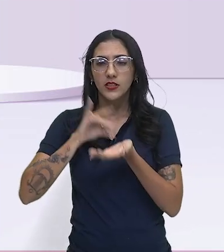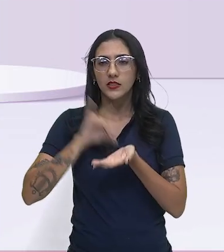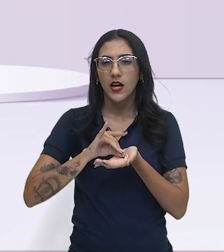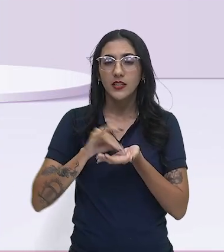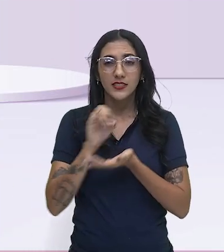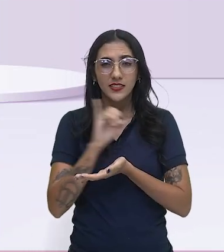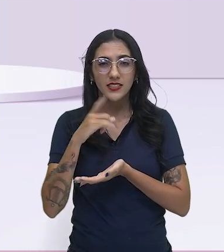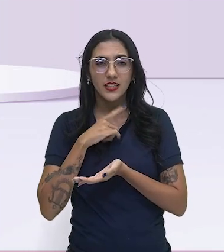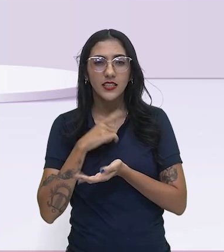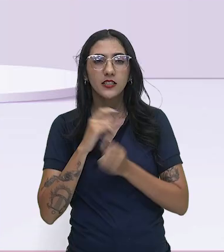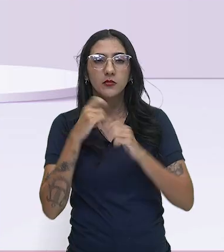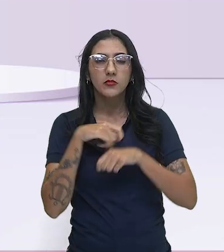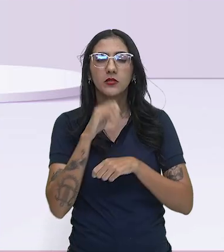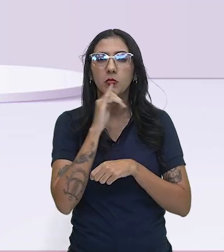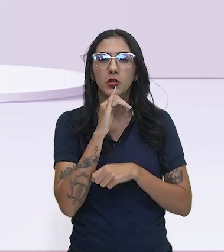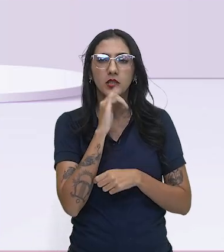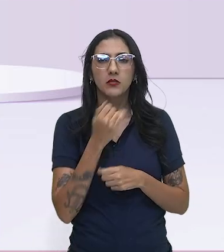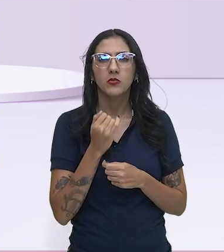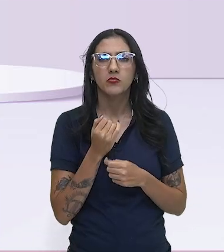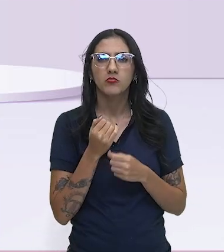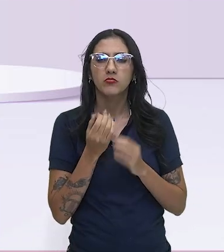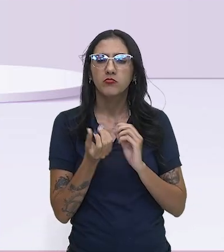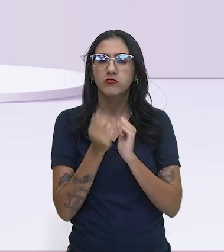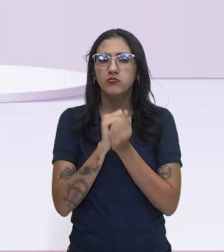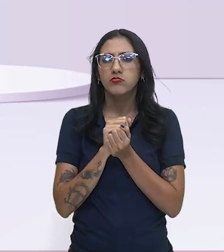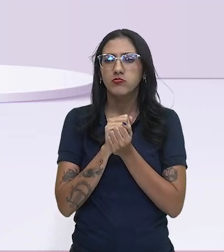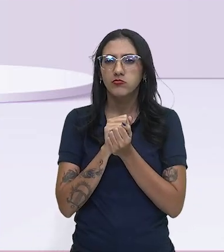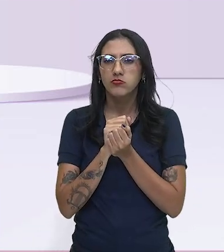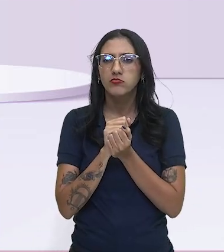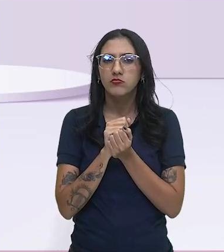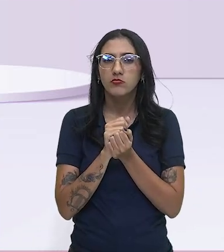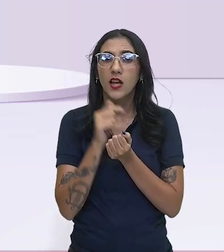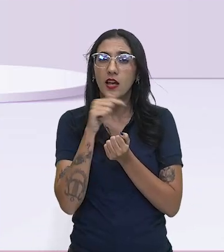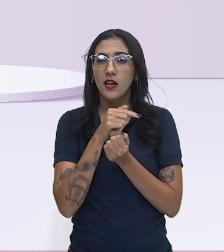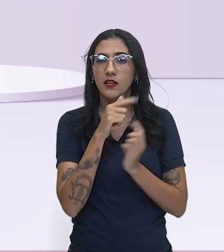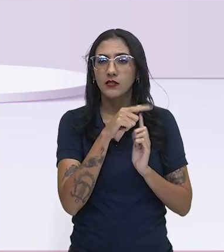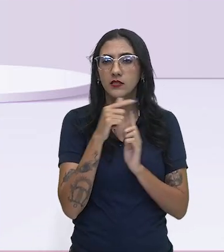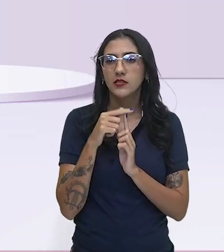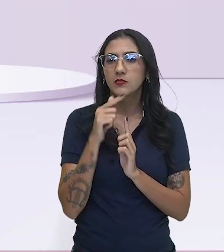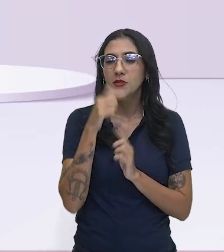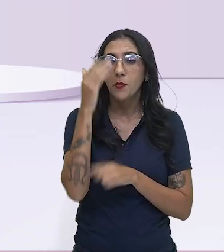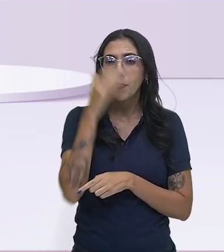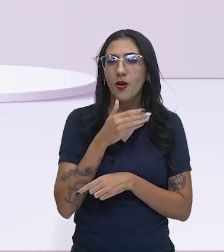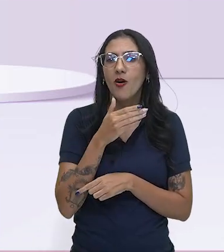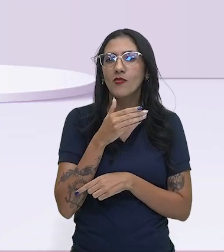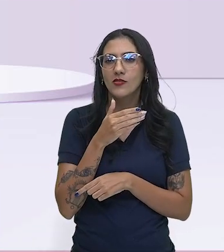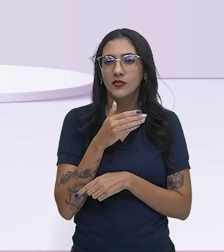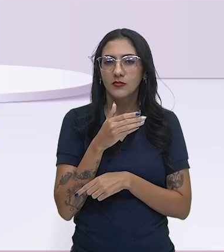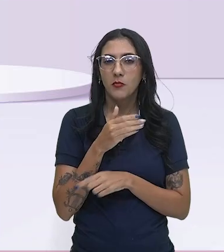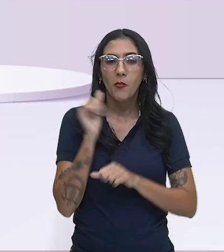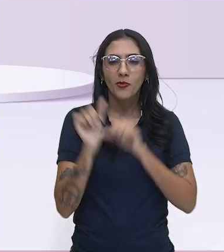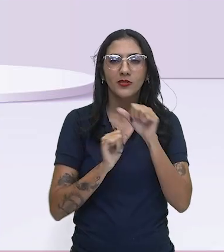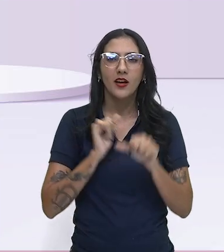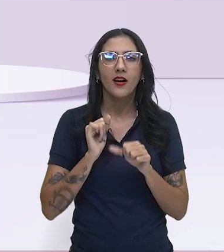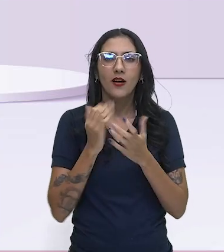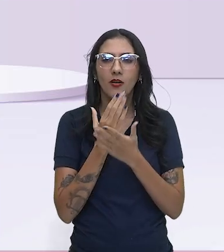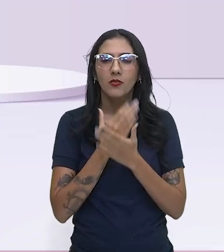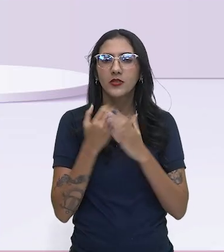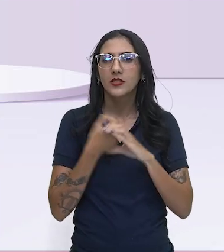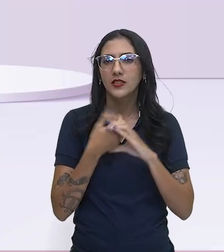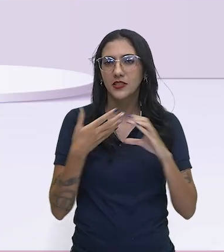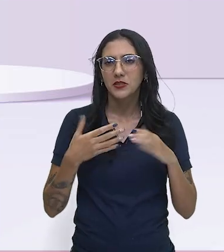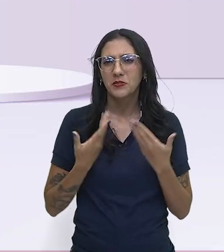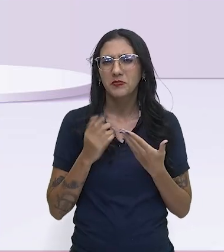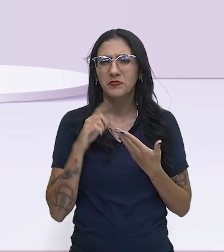se ele passar pelo crivo, se ele passar pela prova da falsificabilidade.